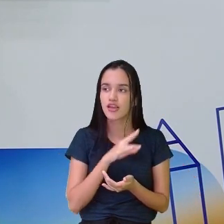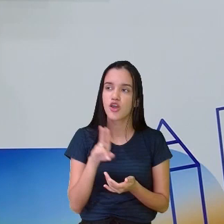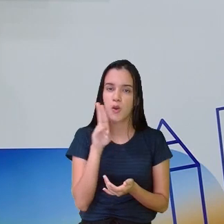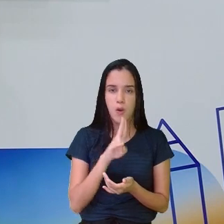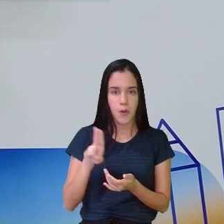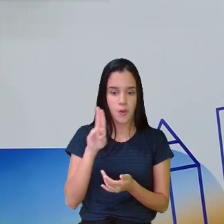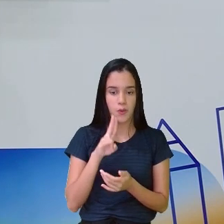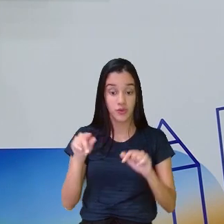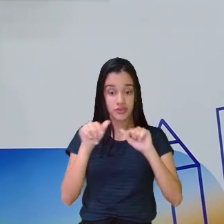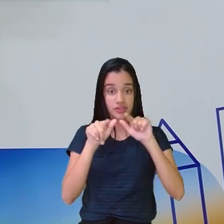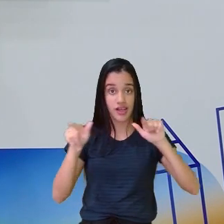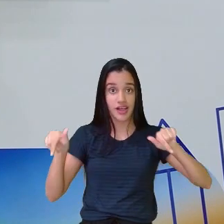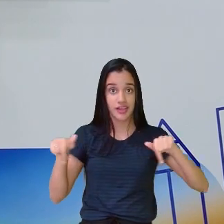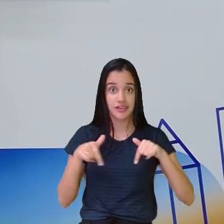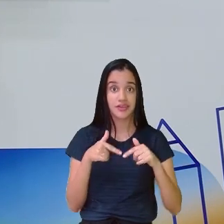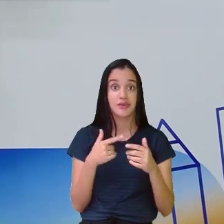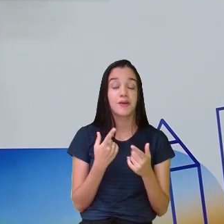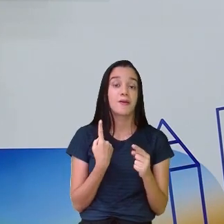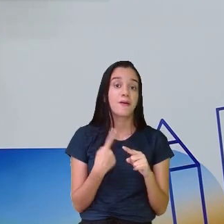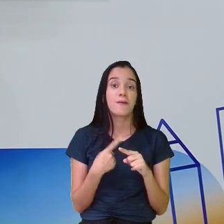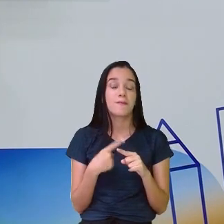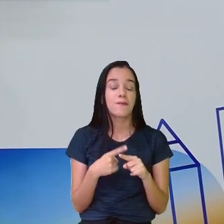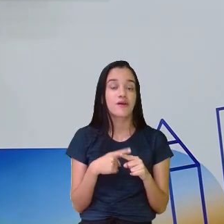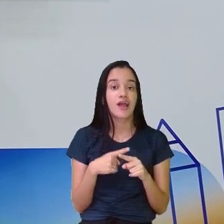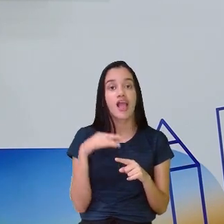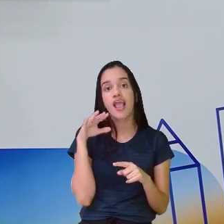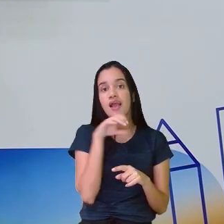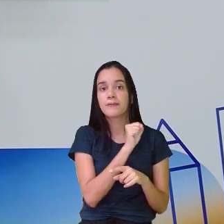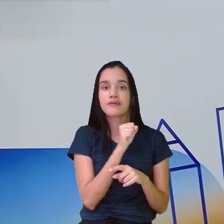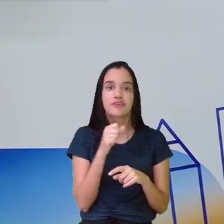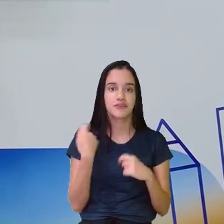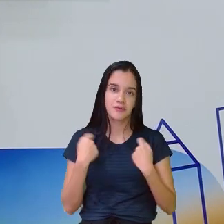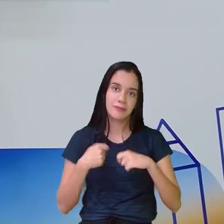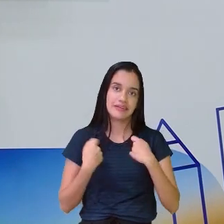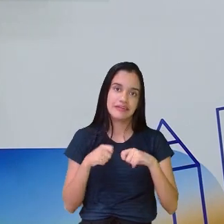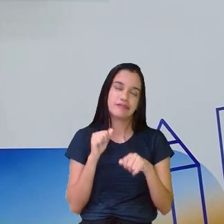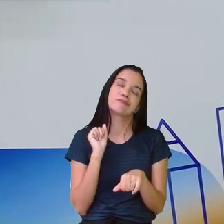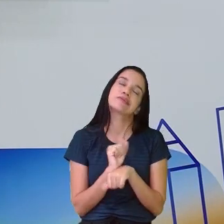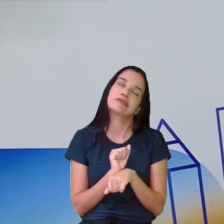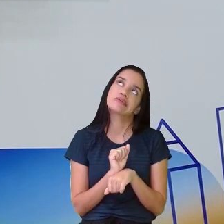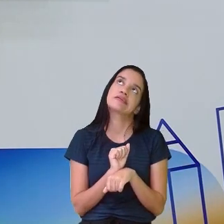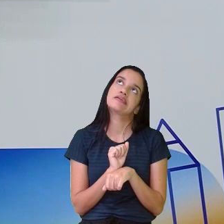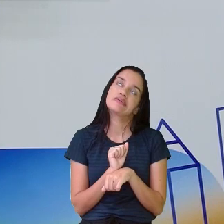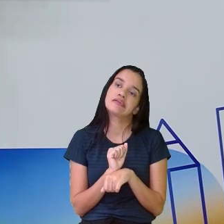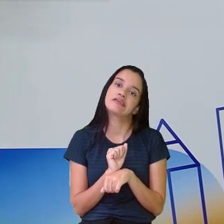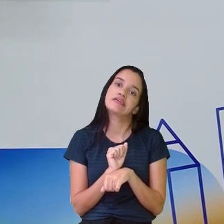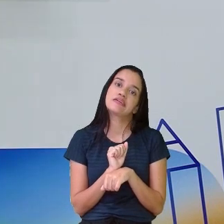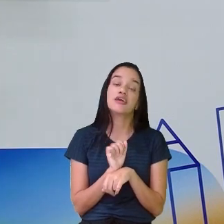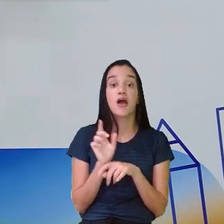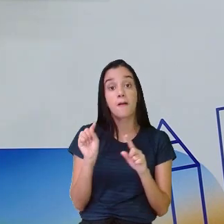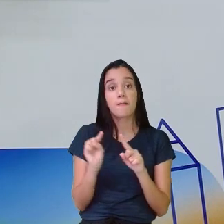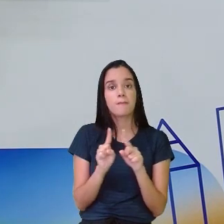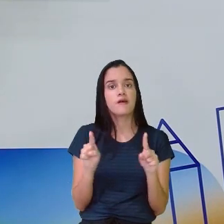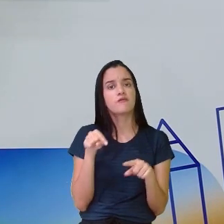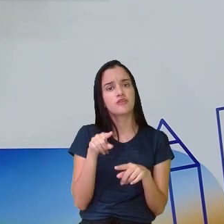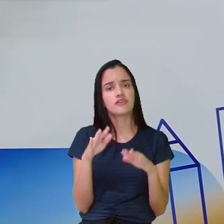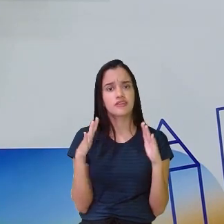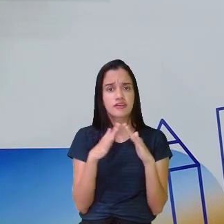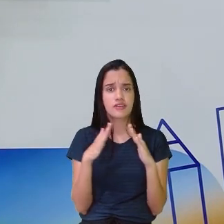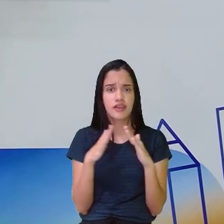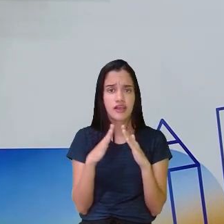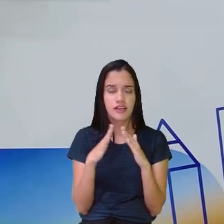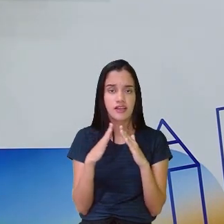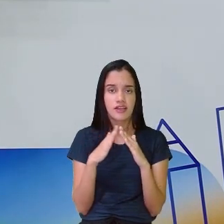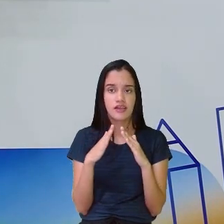bastante aqui no estúdio, porque é uma cola mais rápida. Eu não vou precisar ficar esperando tanto tempo para secar. Mas aí na sua casa, como não